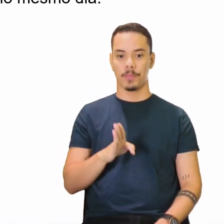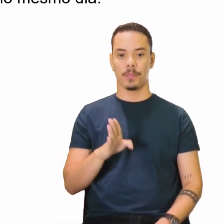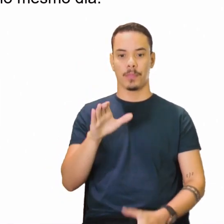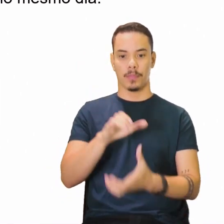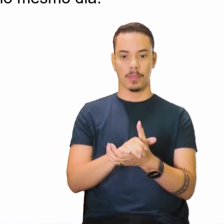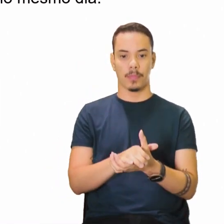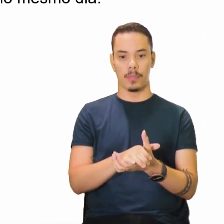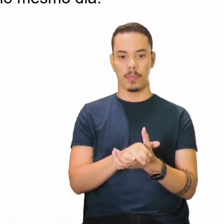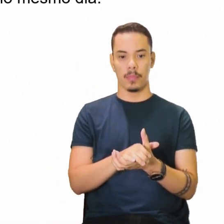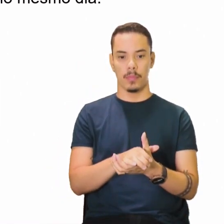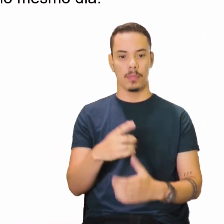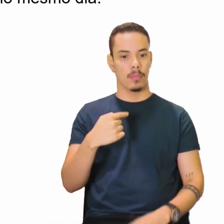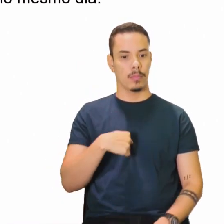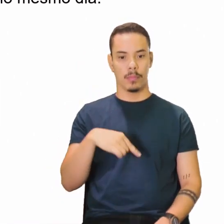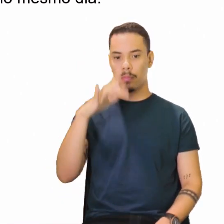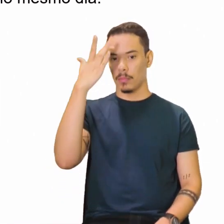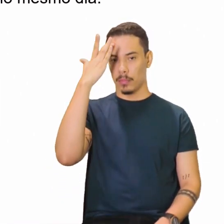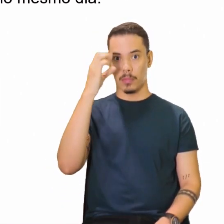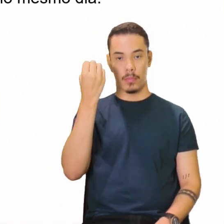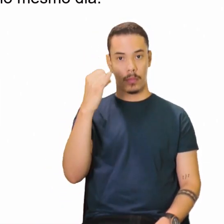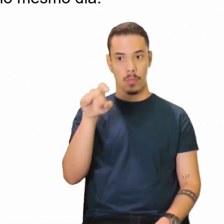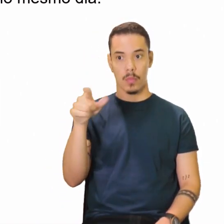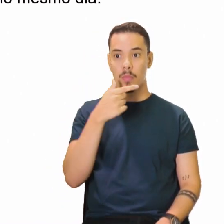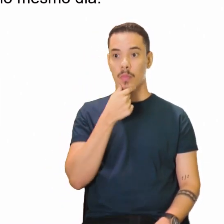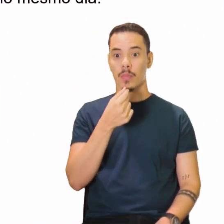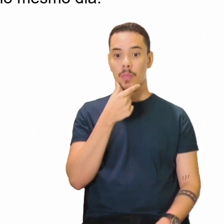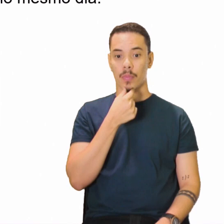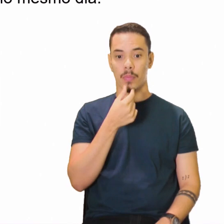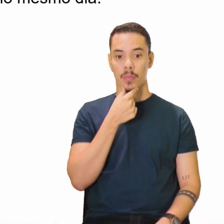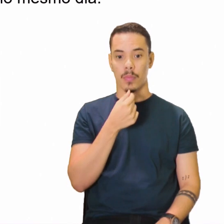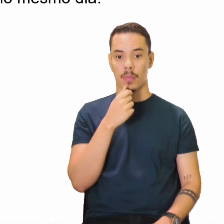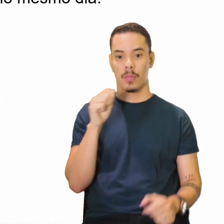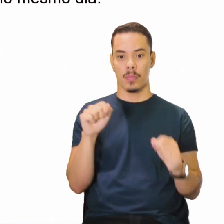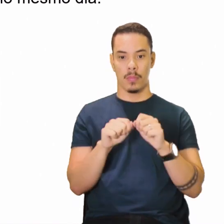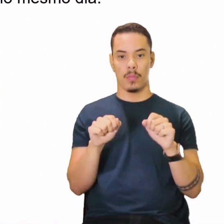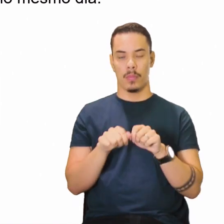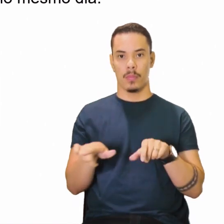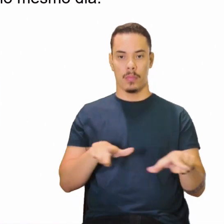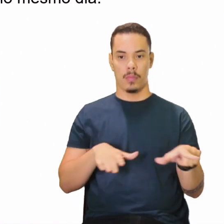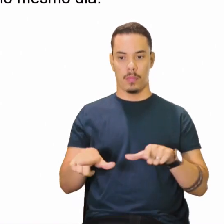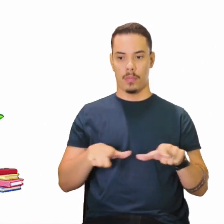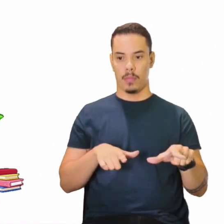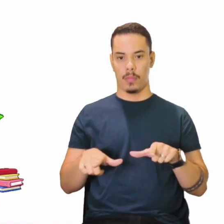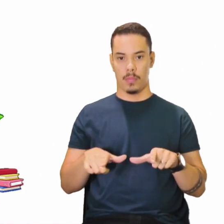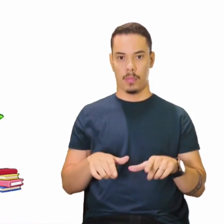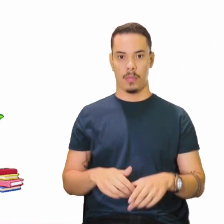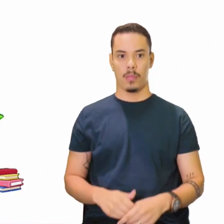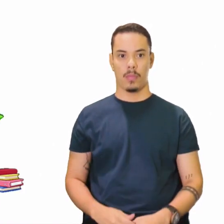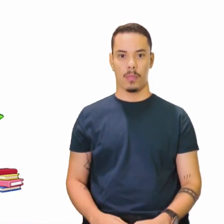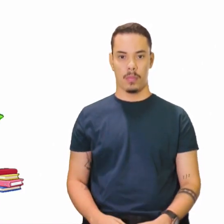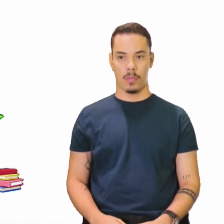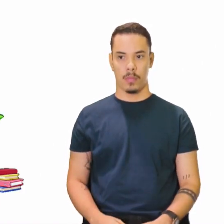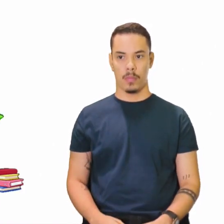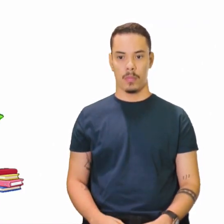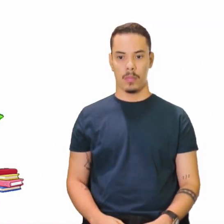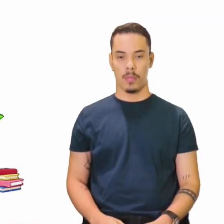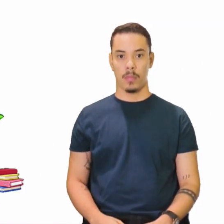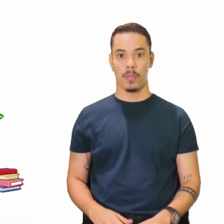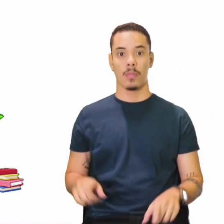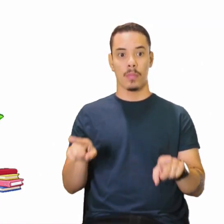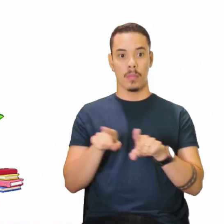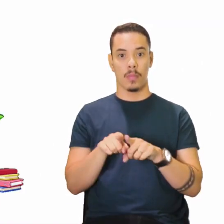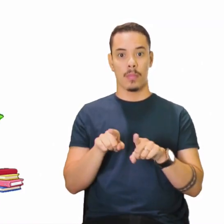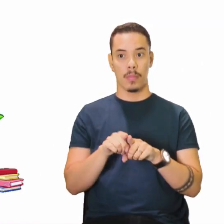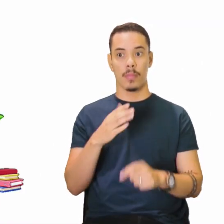case. Eu não sei se o rapaz fará o trabalho. Beleza, e